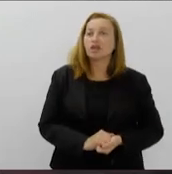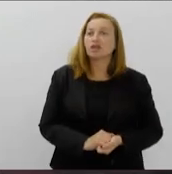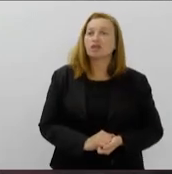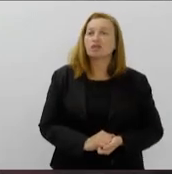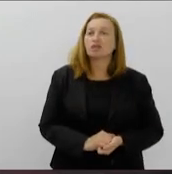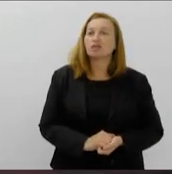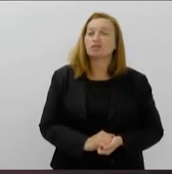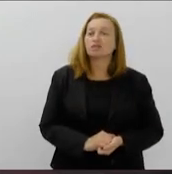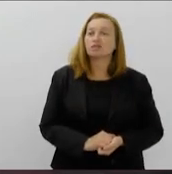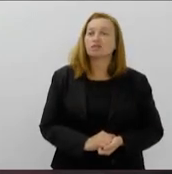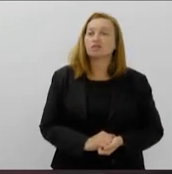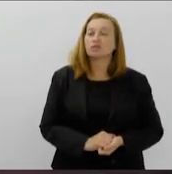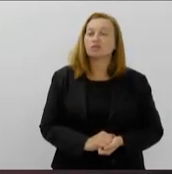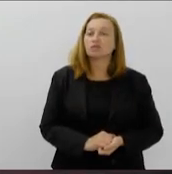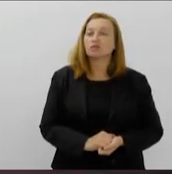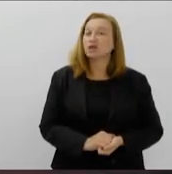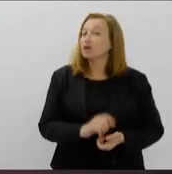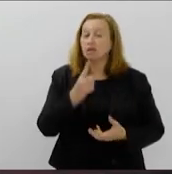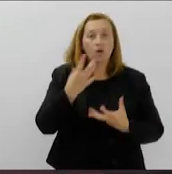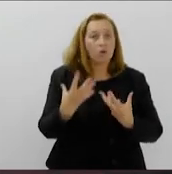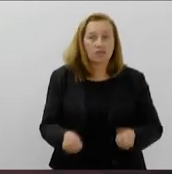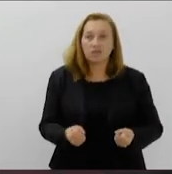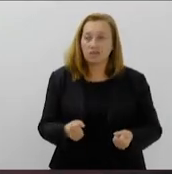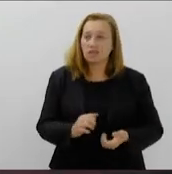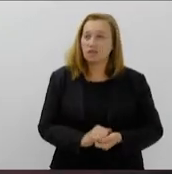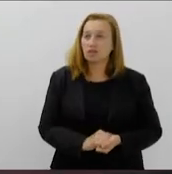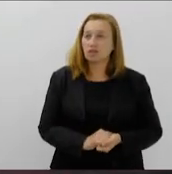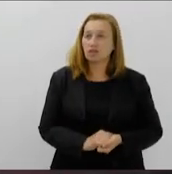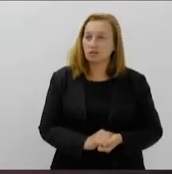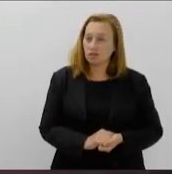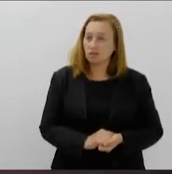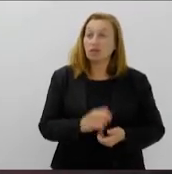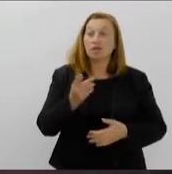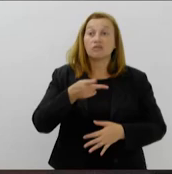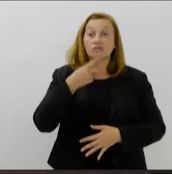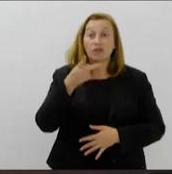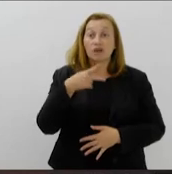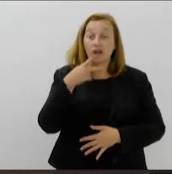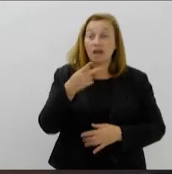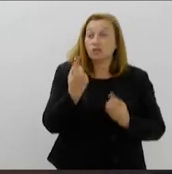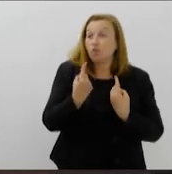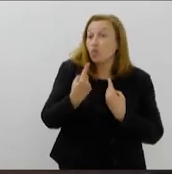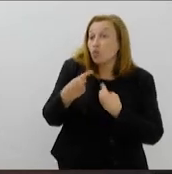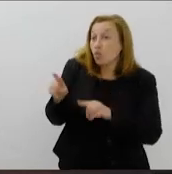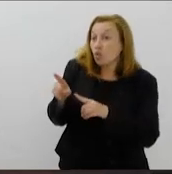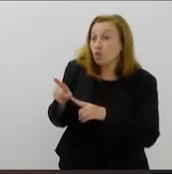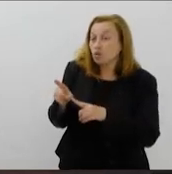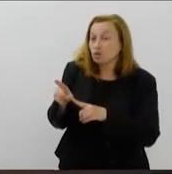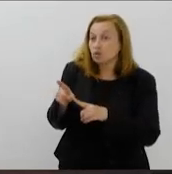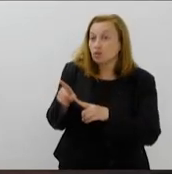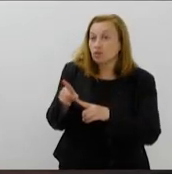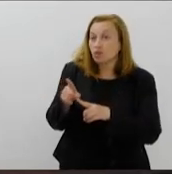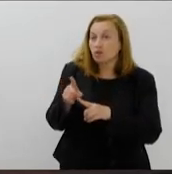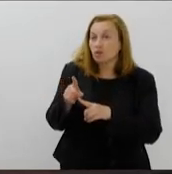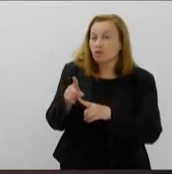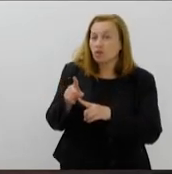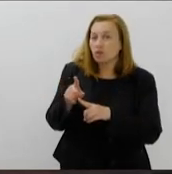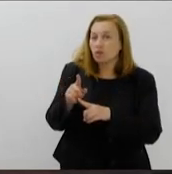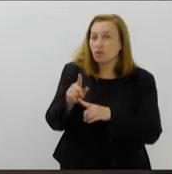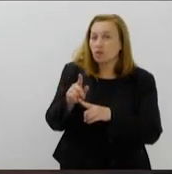é inconcebível que ao ter falado contra o